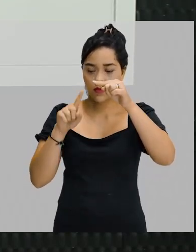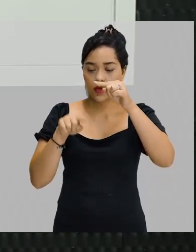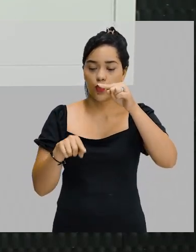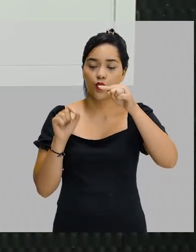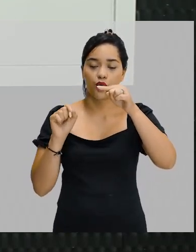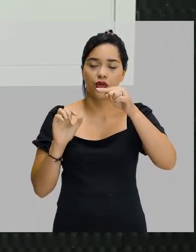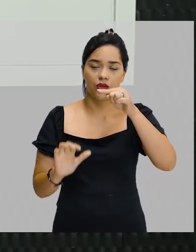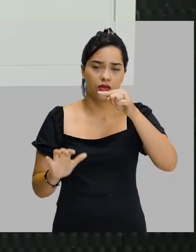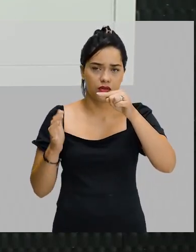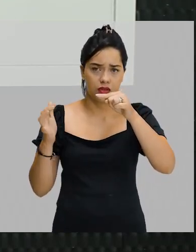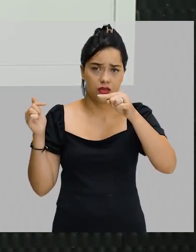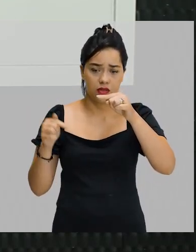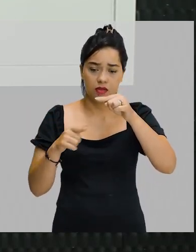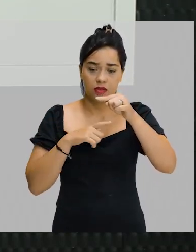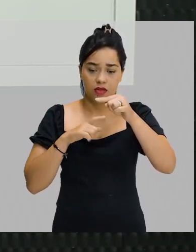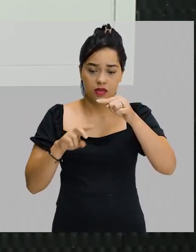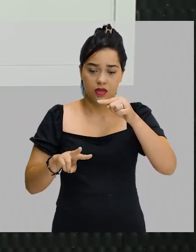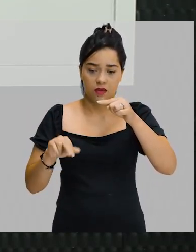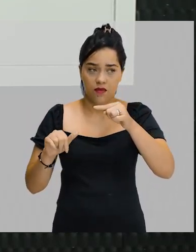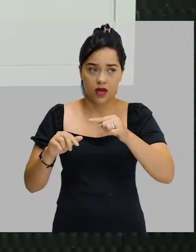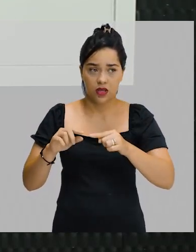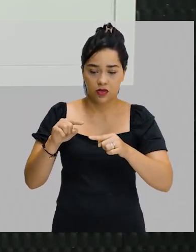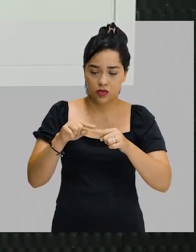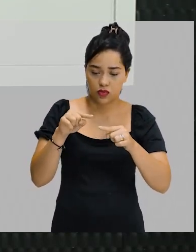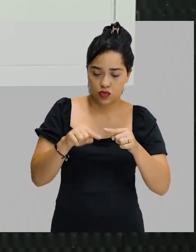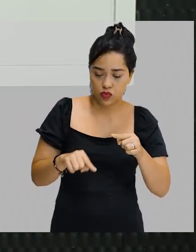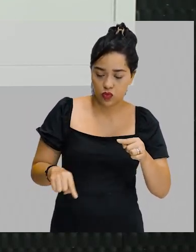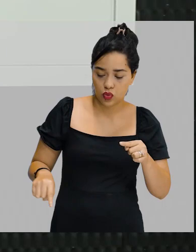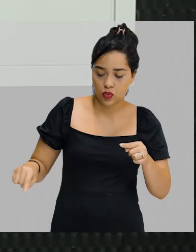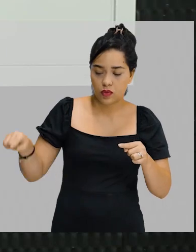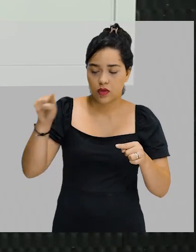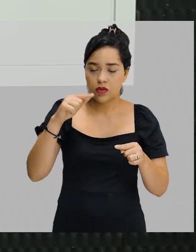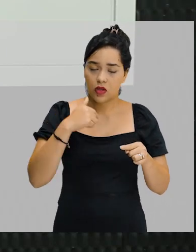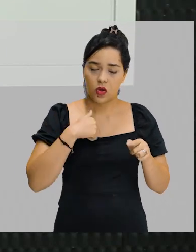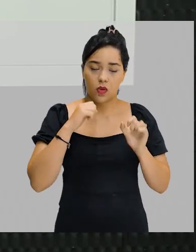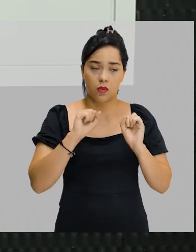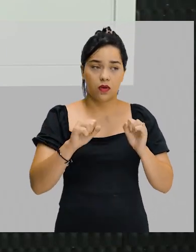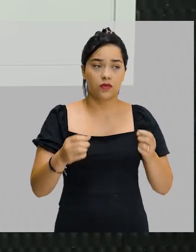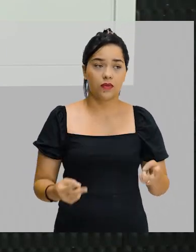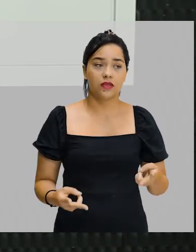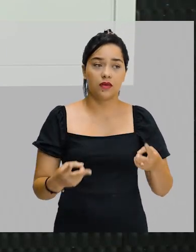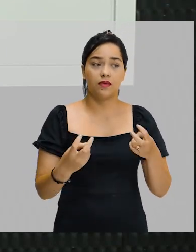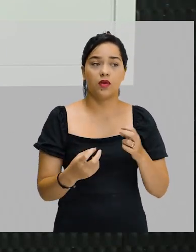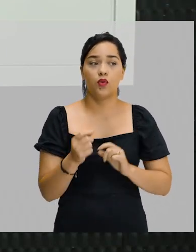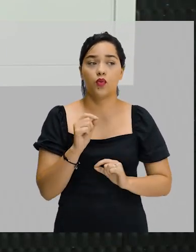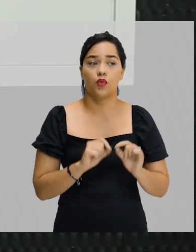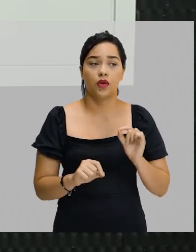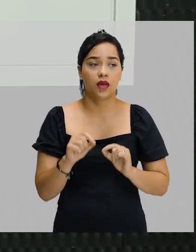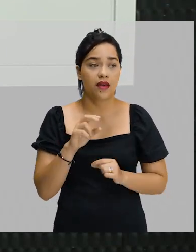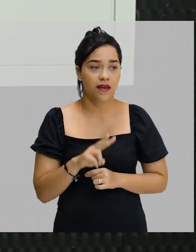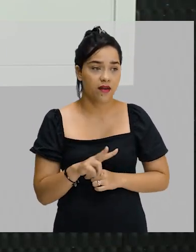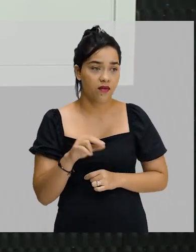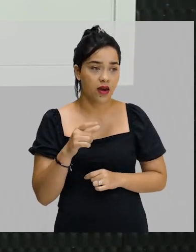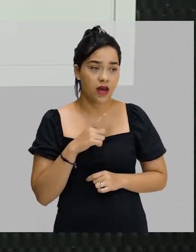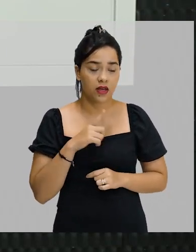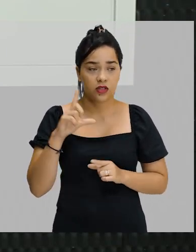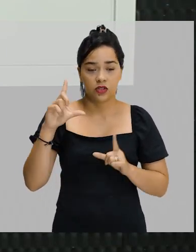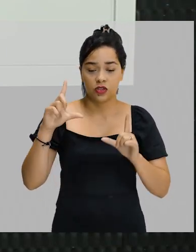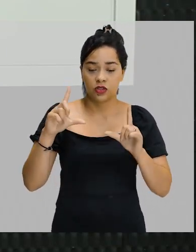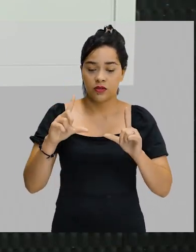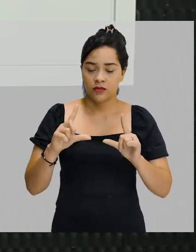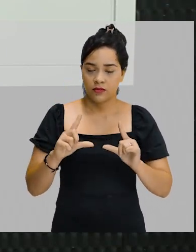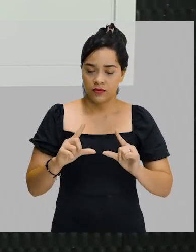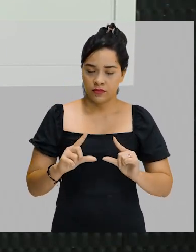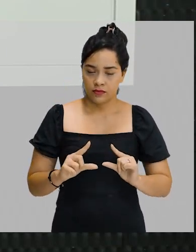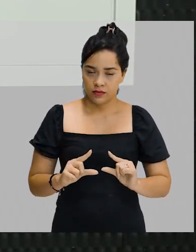que vai acontecer? No momento que ela vai subindo, o que eu vou conseguir perceber é que ela vai diminuindo aqui,